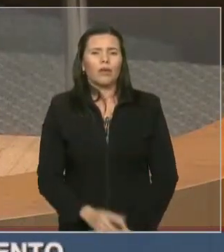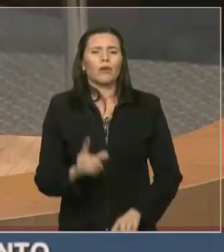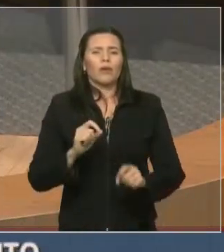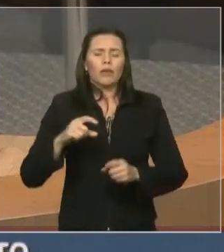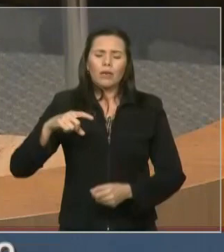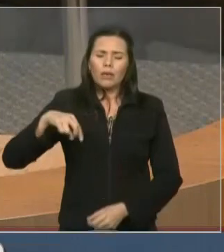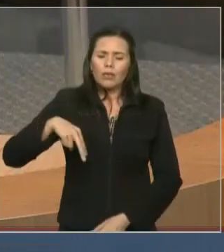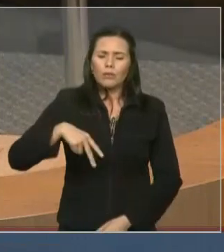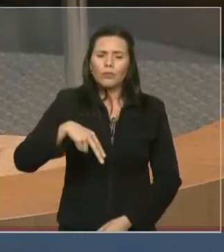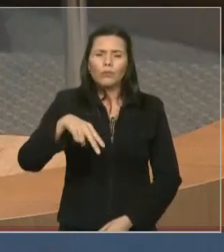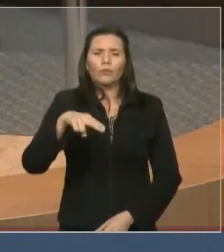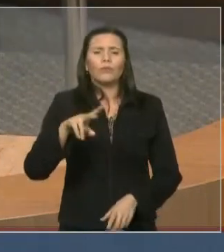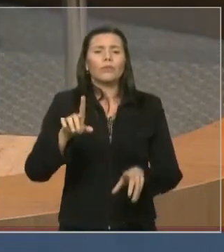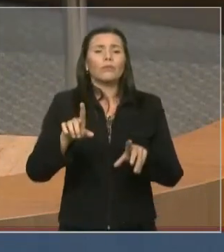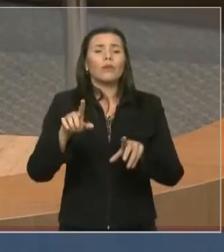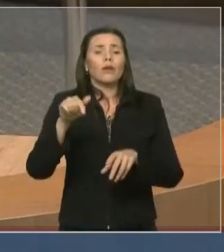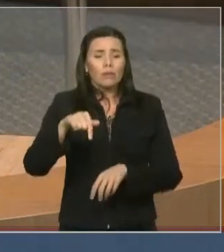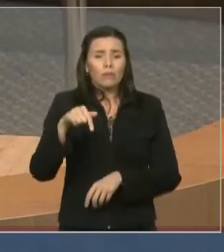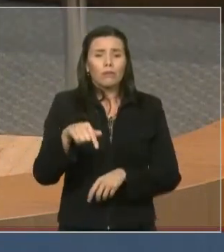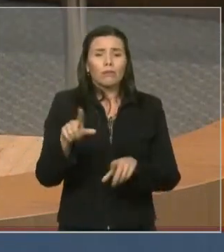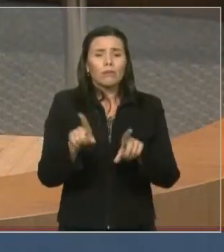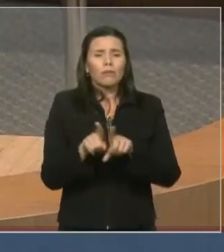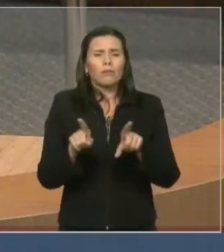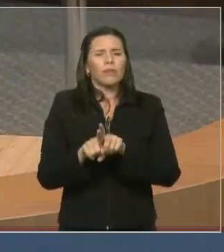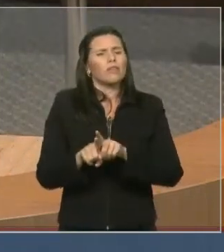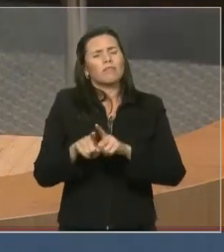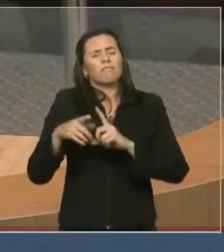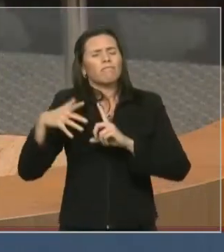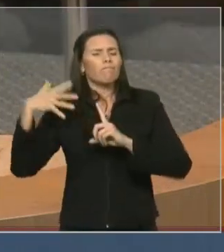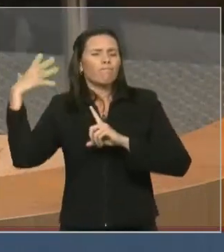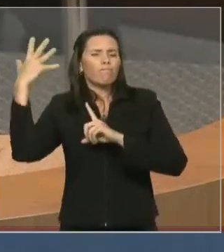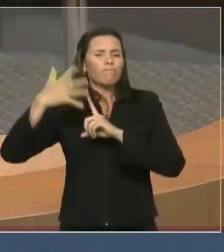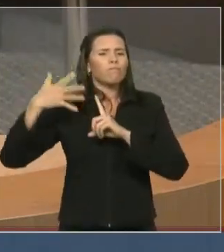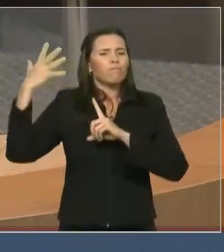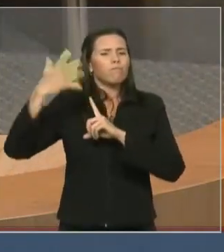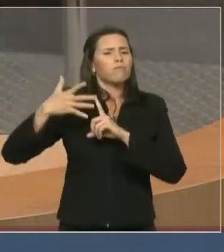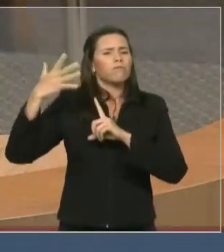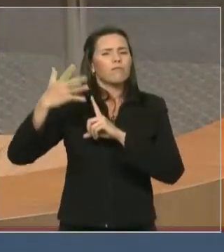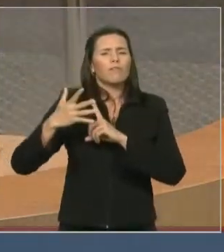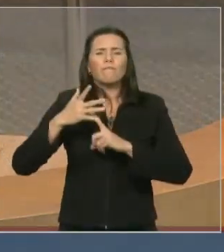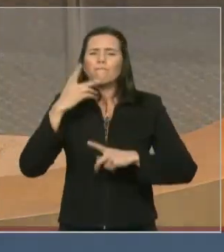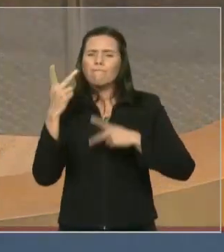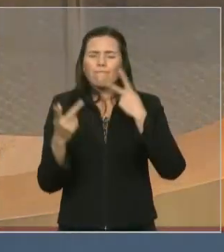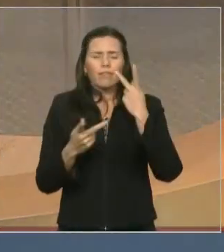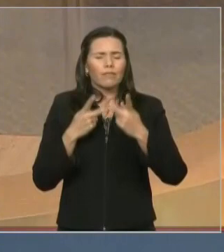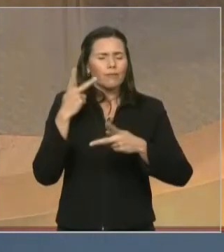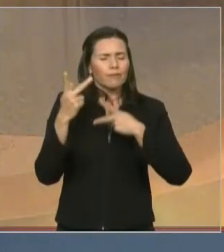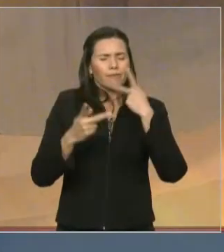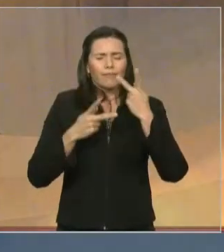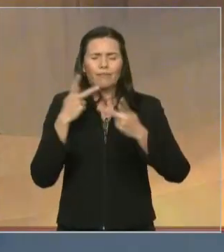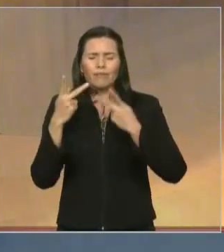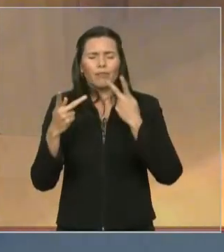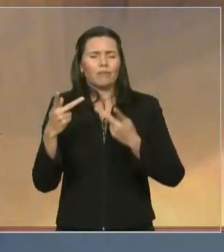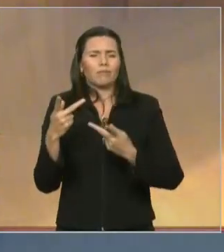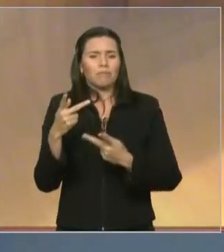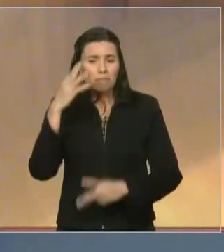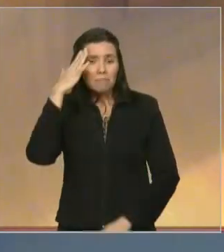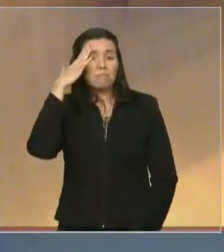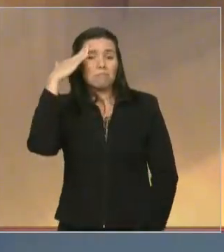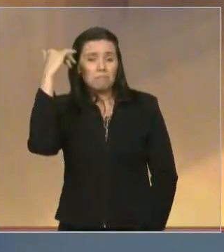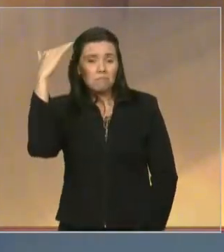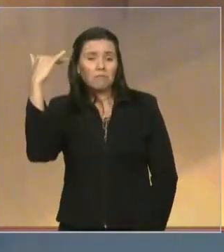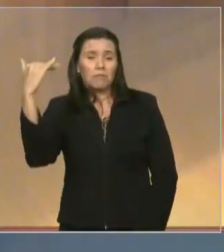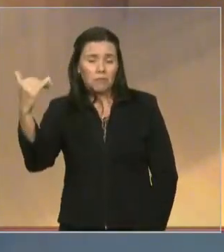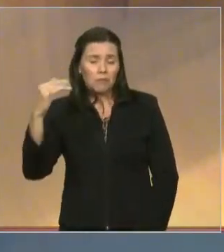garça navegando num lago, falando isso. O primeiro grande orador do Maranhão foi no tempo